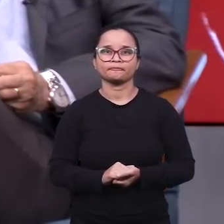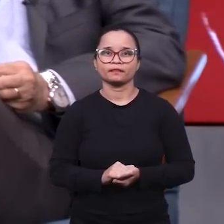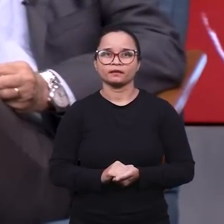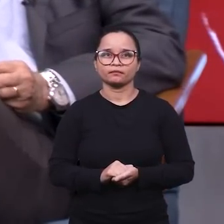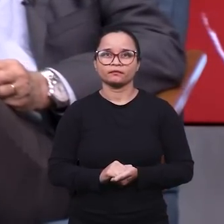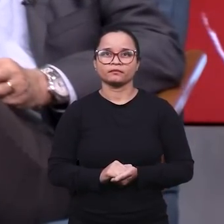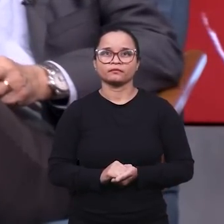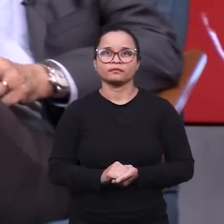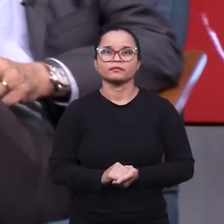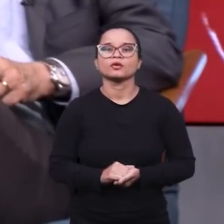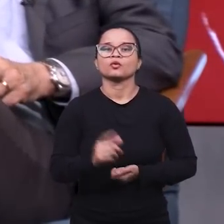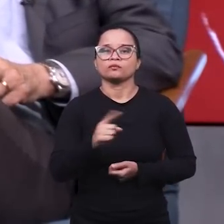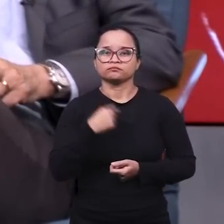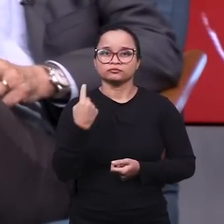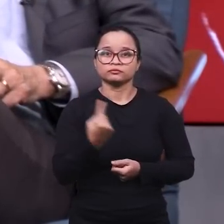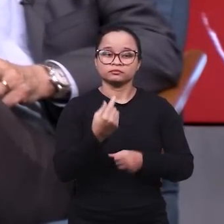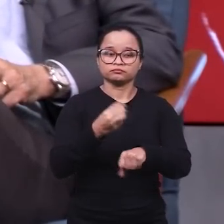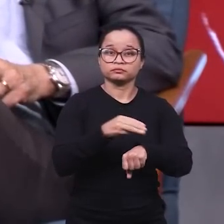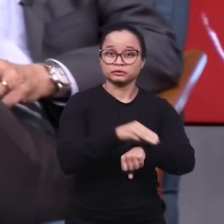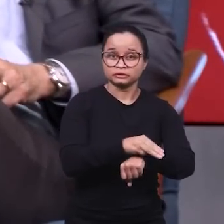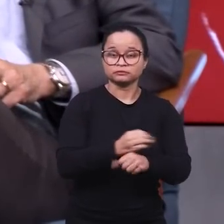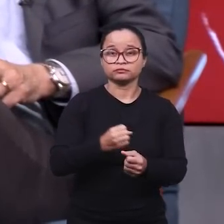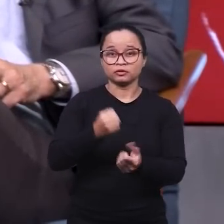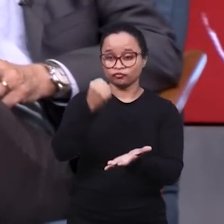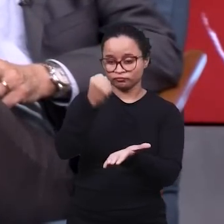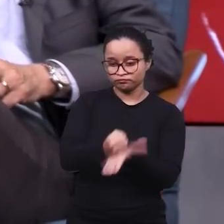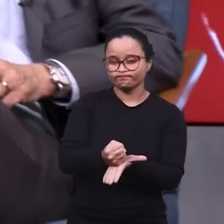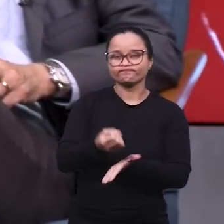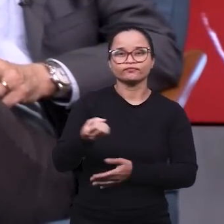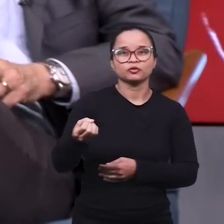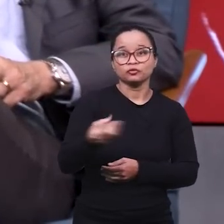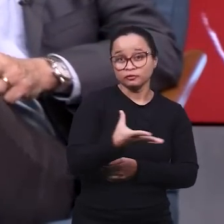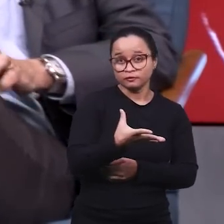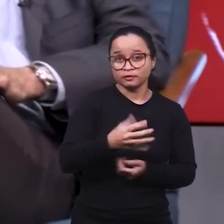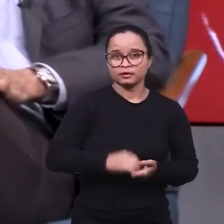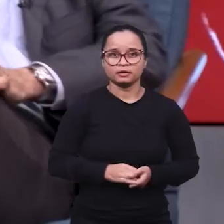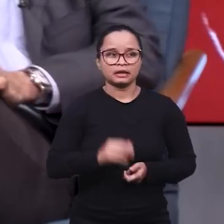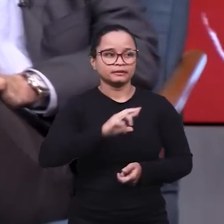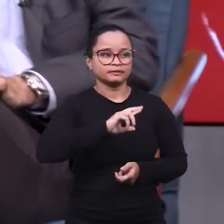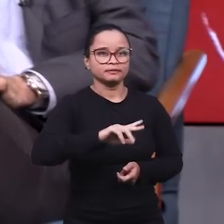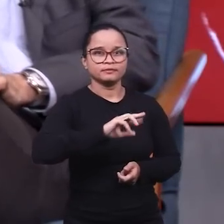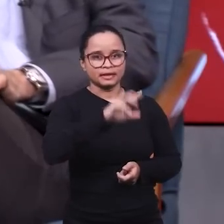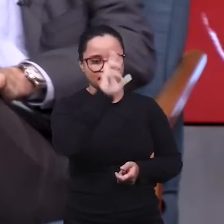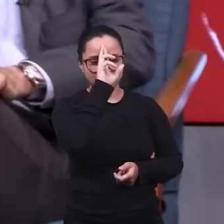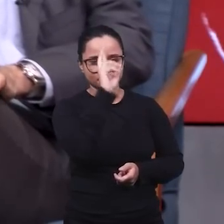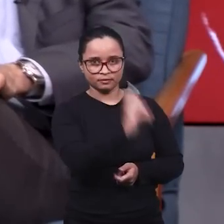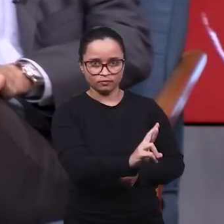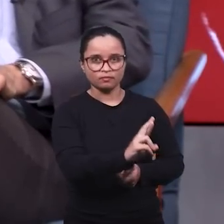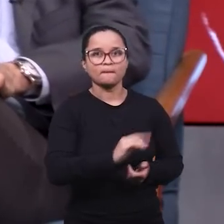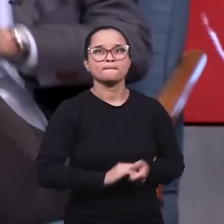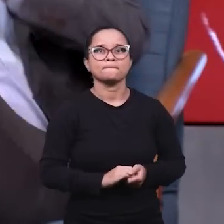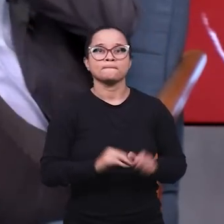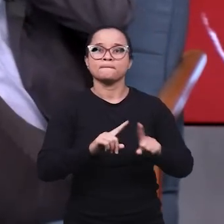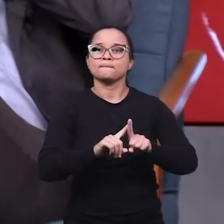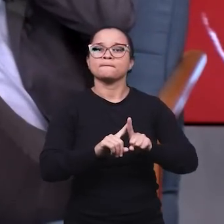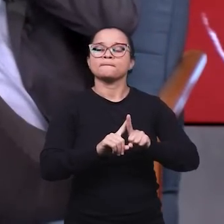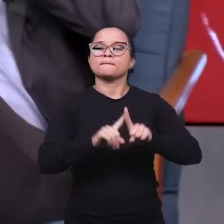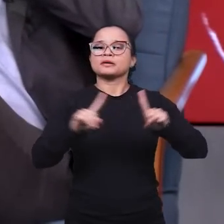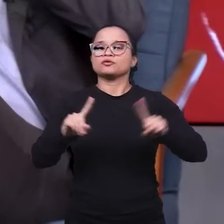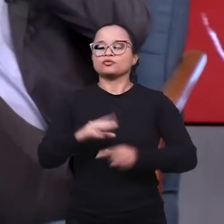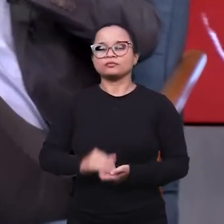Nos fez ministro de um novo pacto, não da letra, mas do